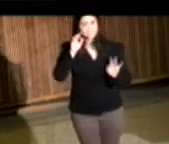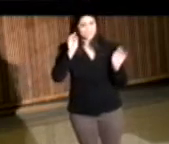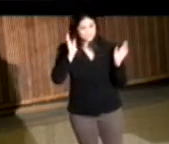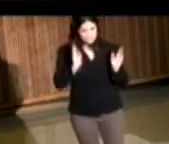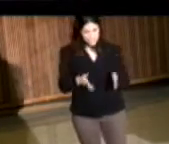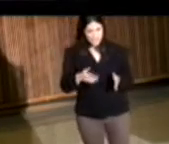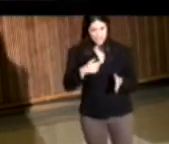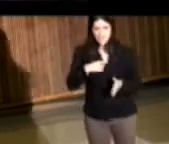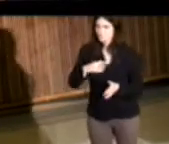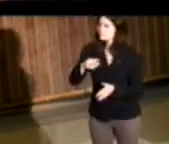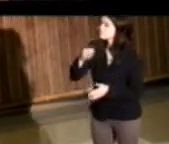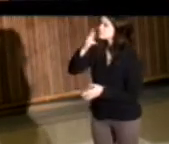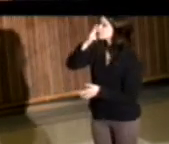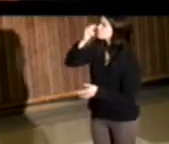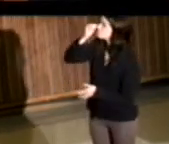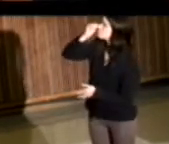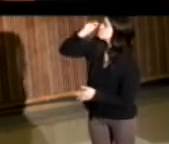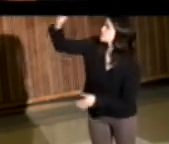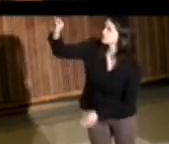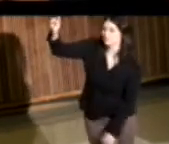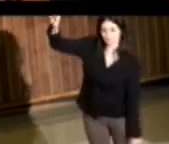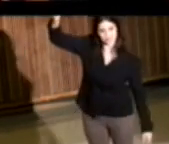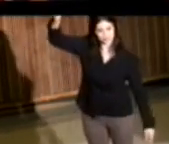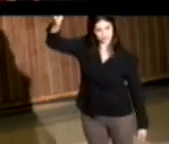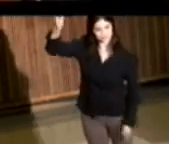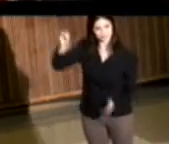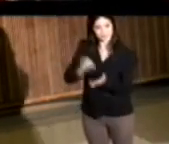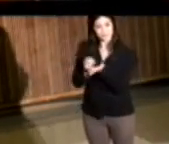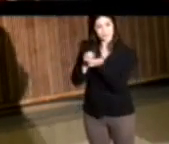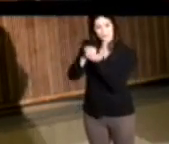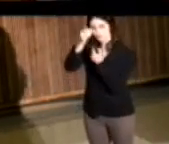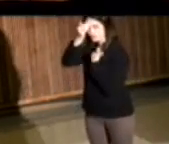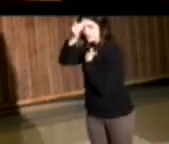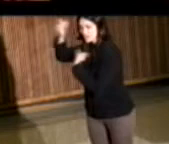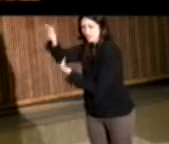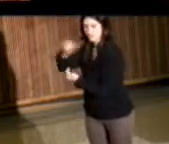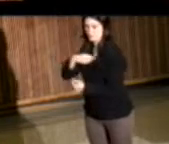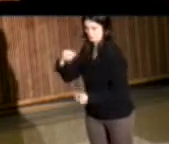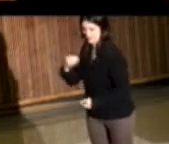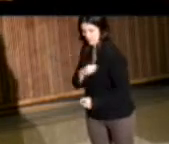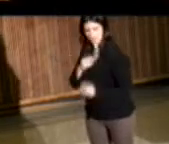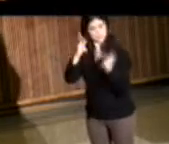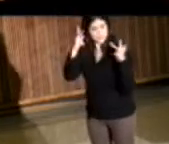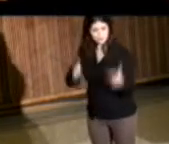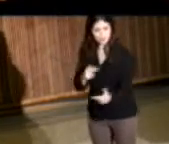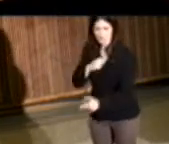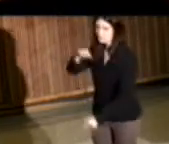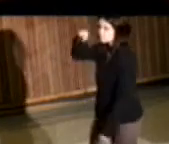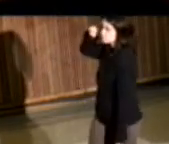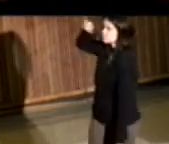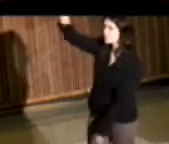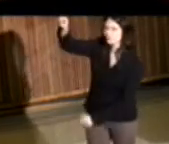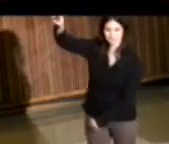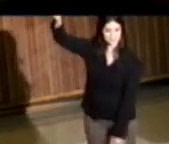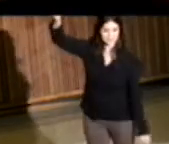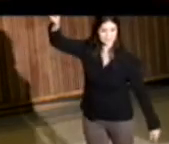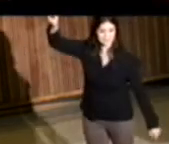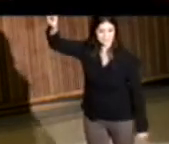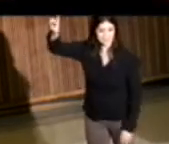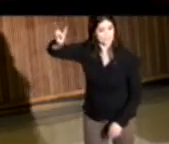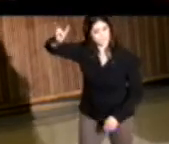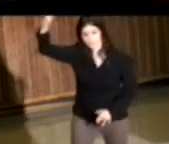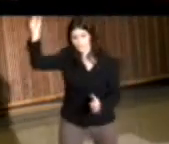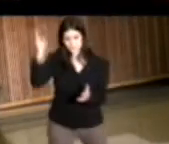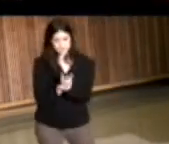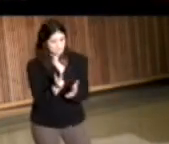fui ingrato ao meu Deus? Quantas vezes eu pequei diante do meu Deus? E quantas vezes a graça de